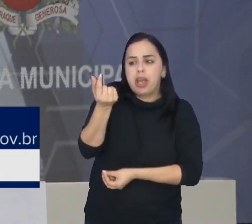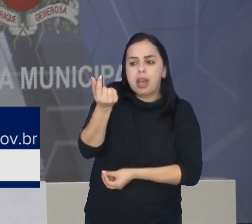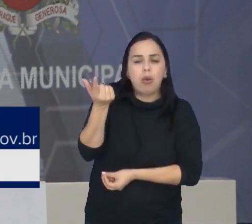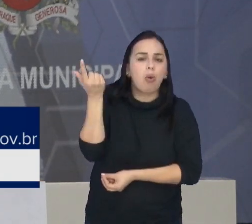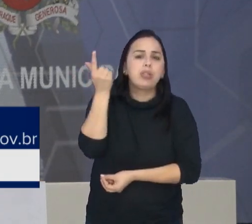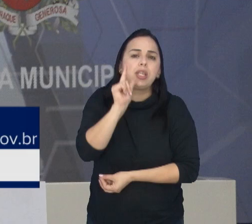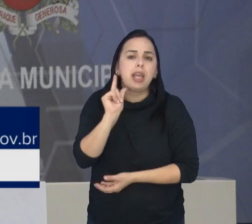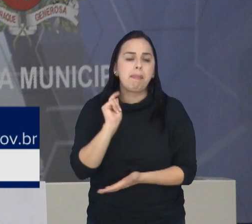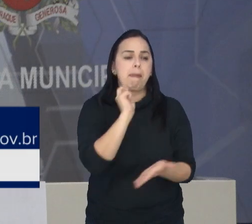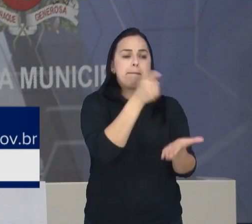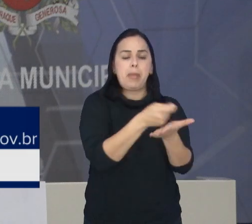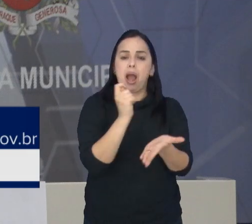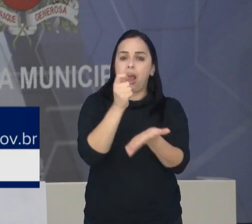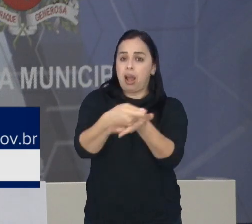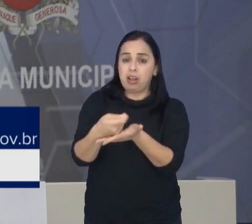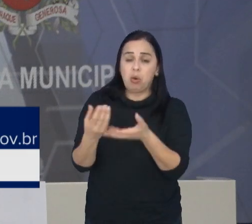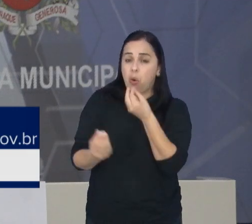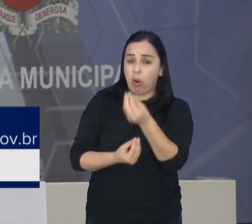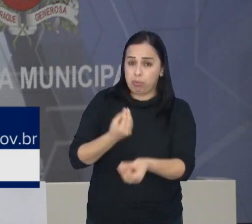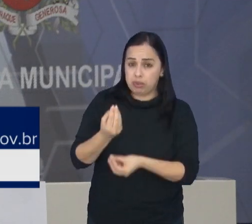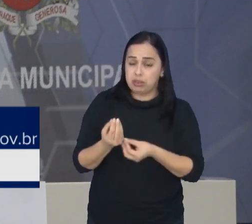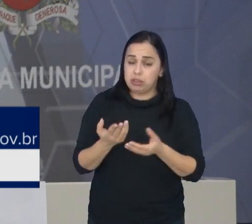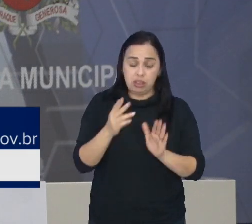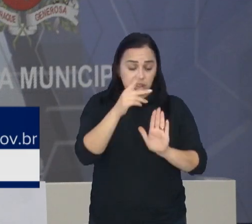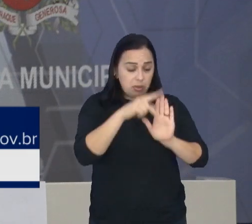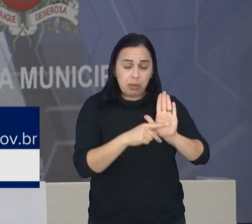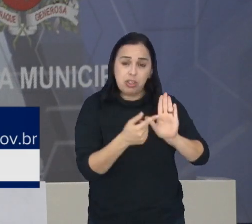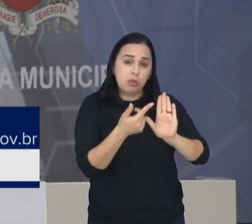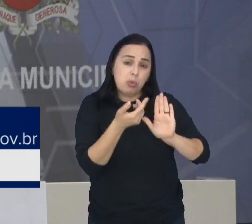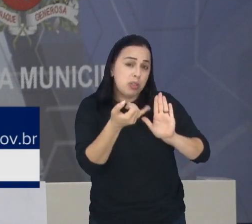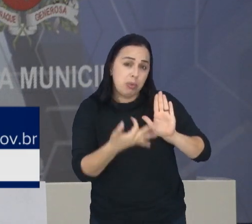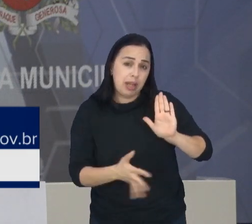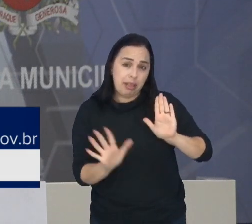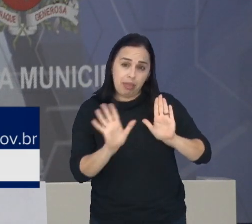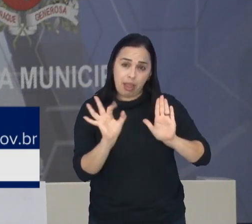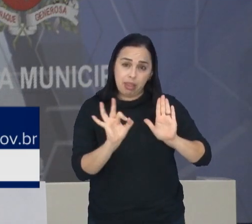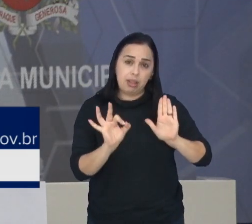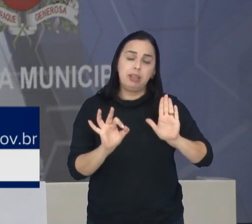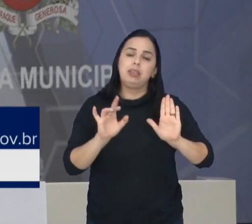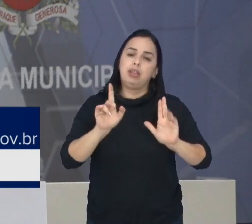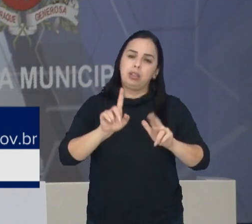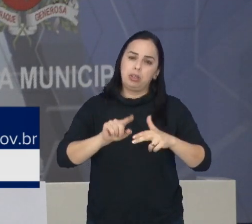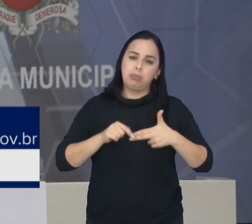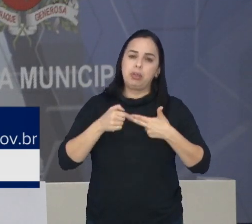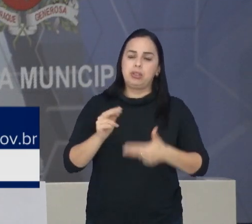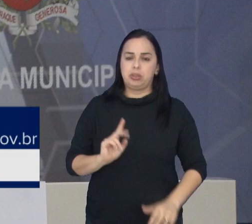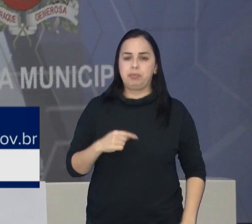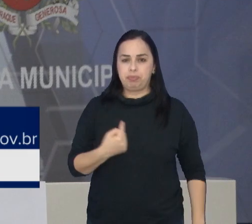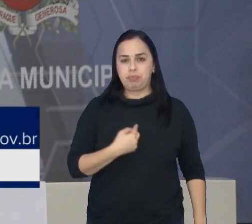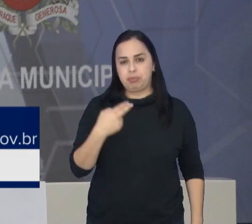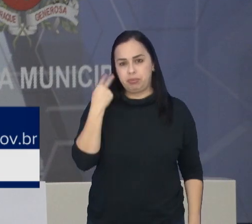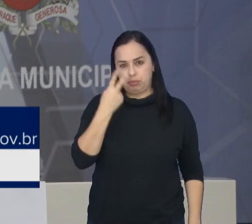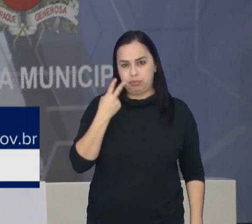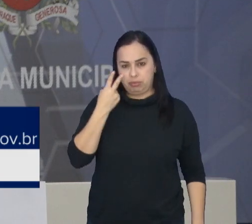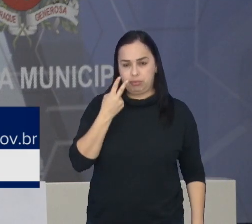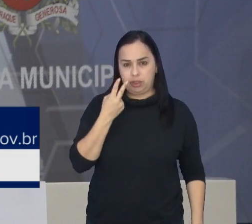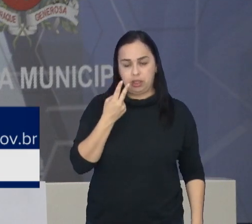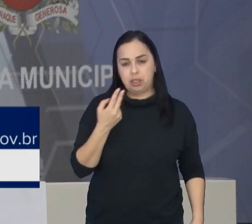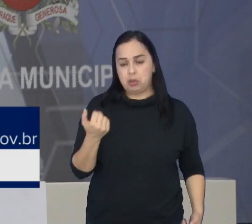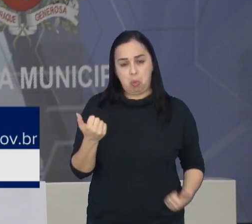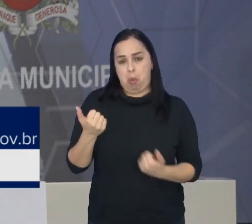não tem nesse projeto. Então, nós, vereadores, que hoje fazemos